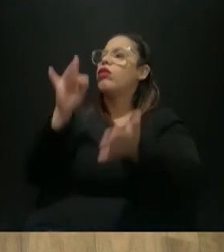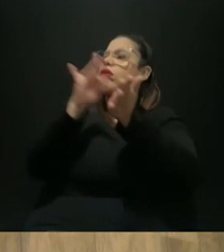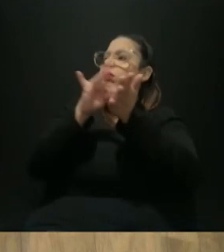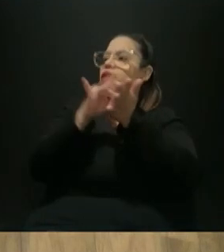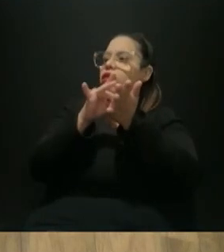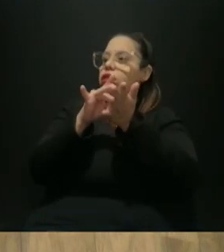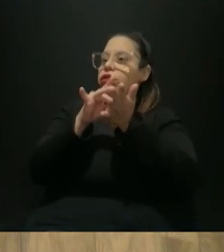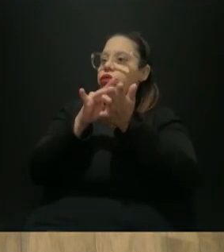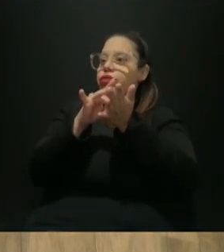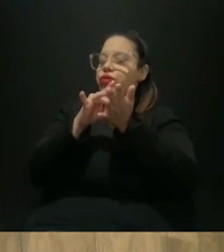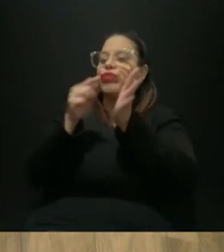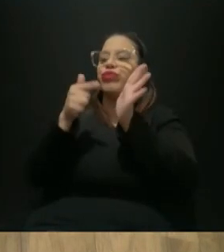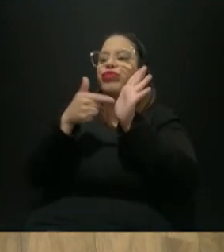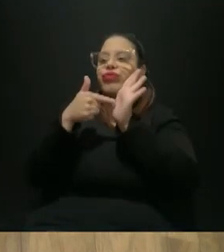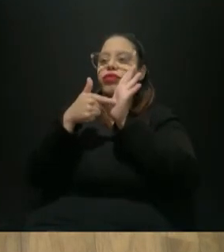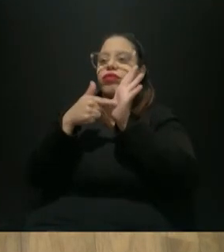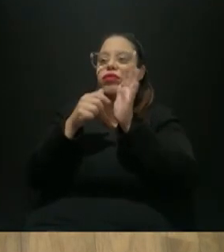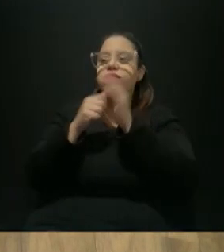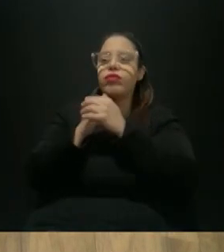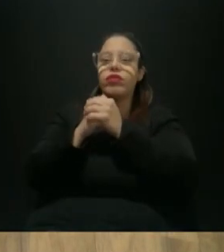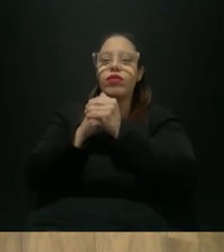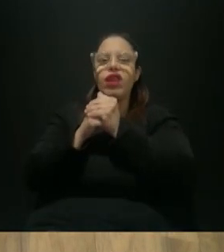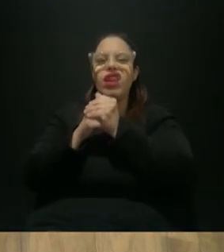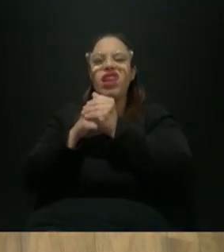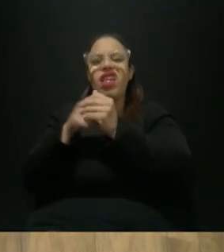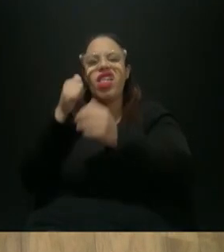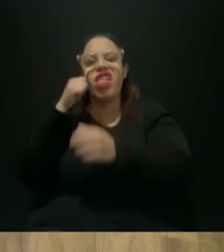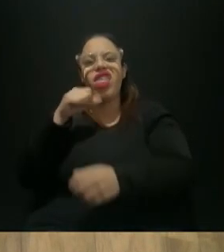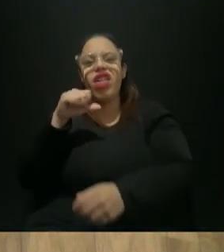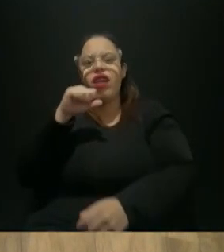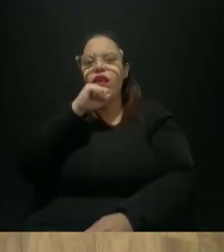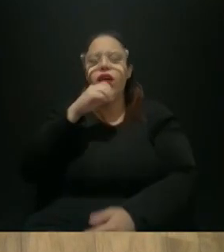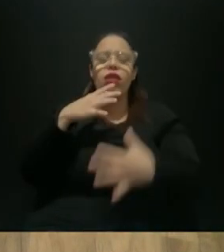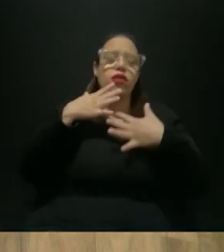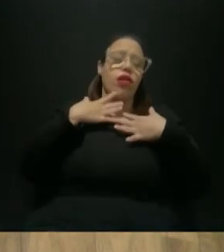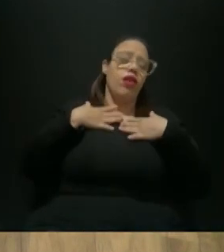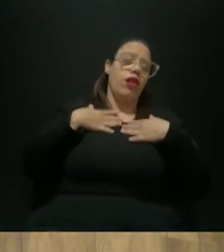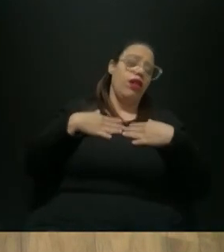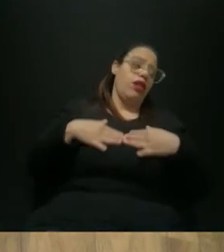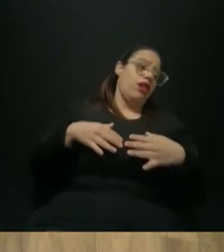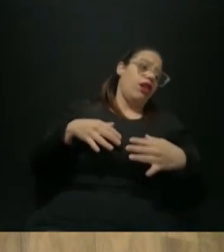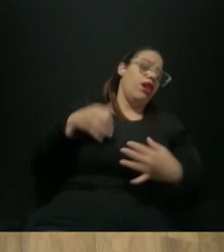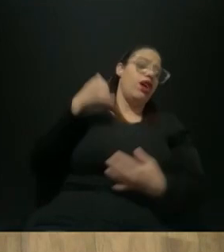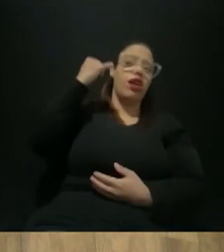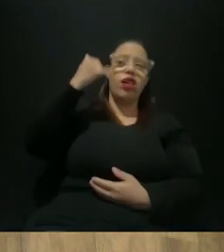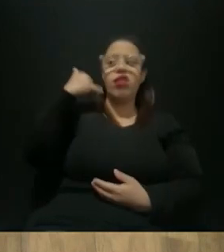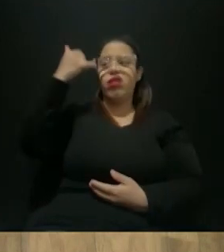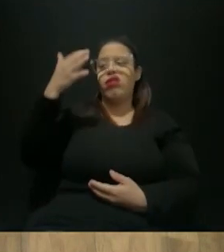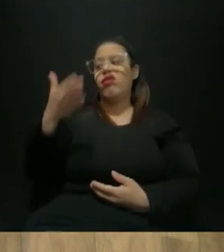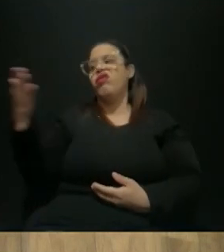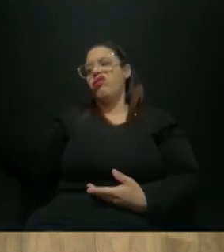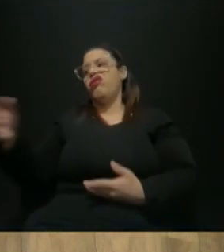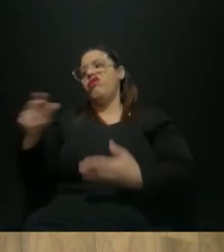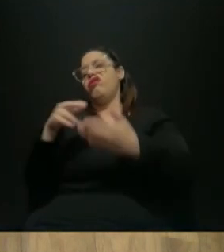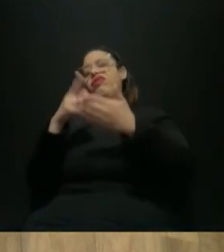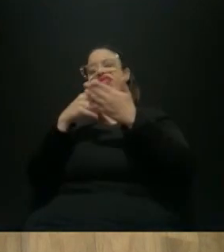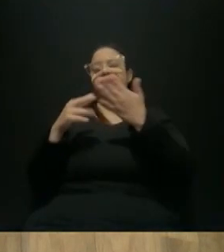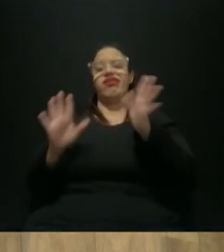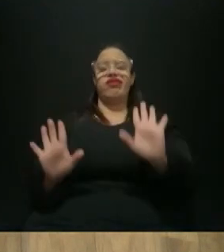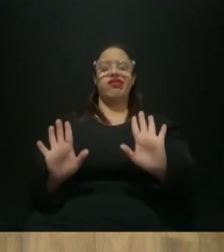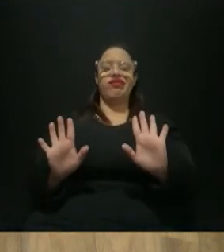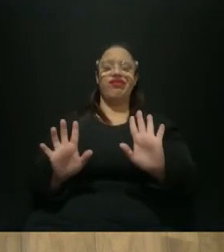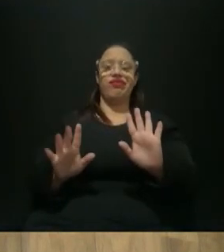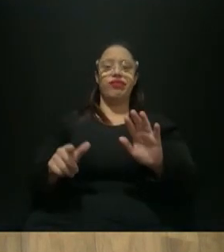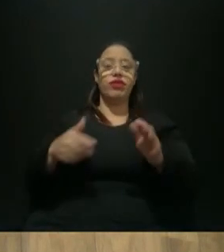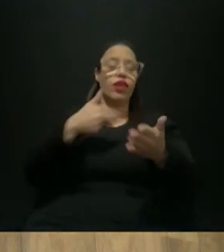muitas mãezinhas falando assim, ai, eu só tenho sossego se eu dou o celular e ponho um desenho lá para eu conseguir limpar a casa,